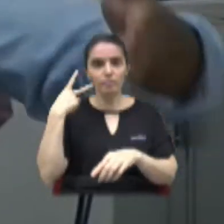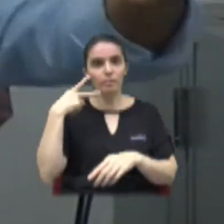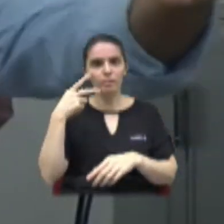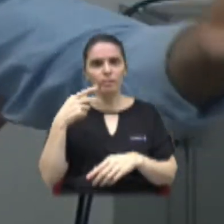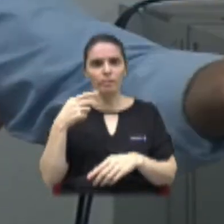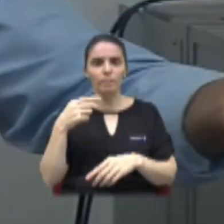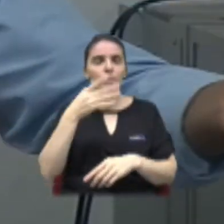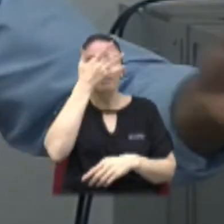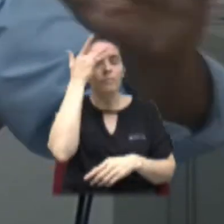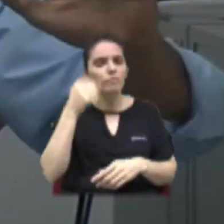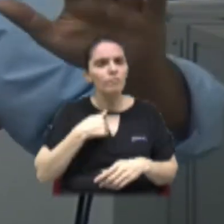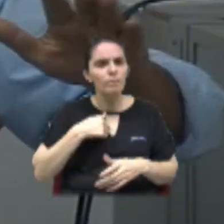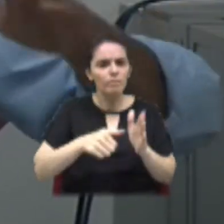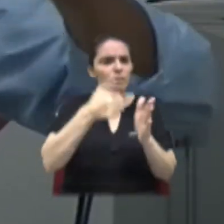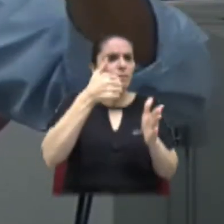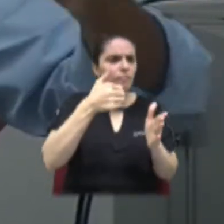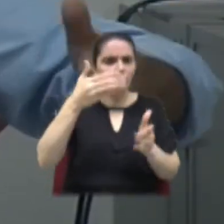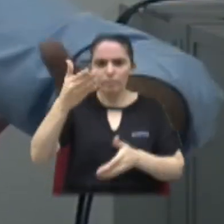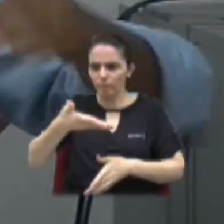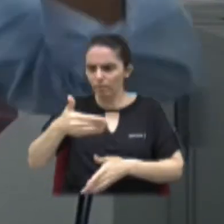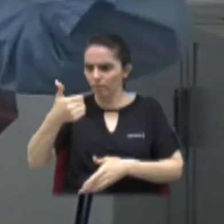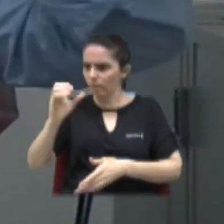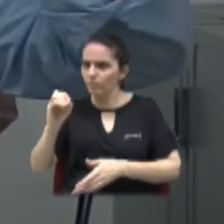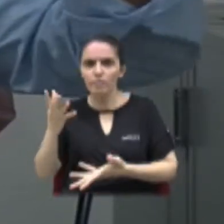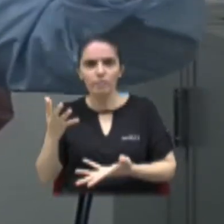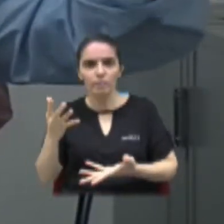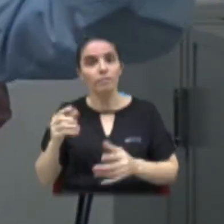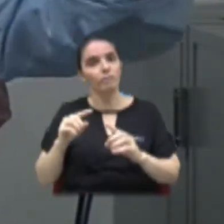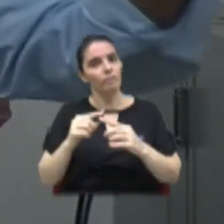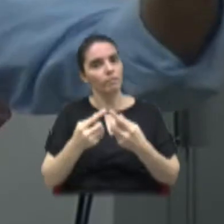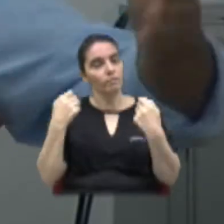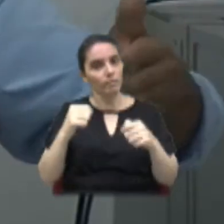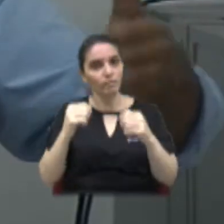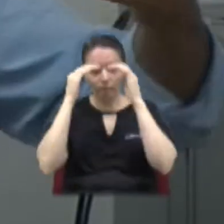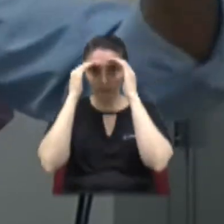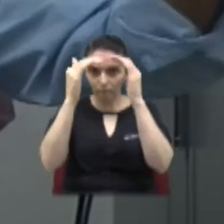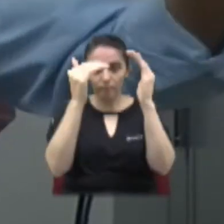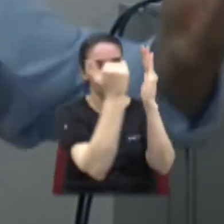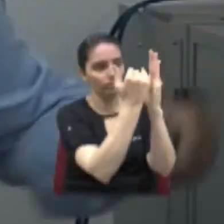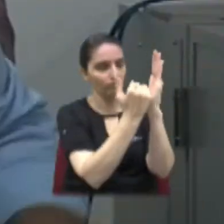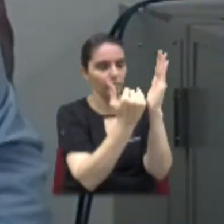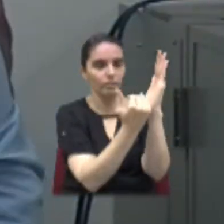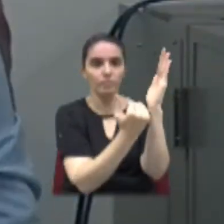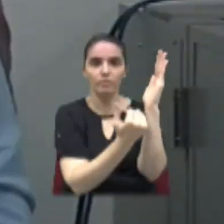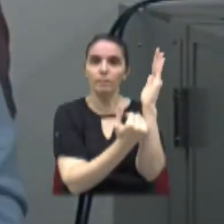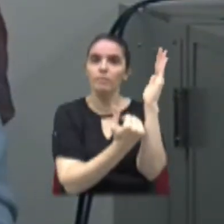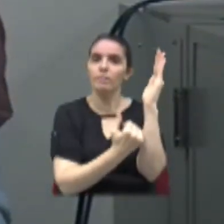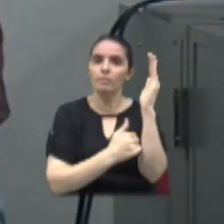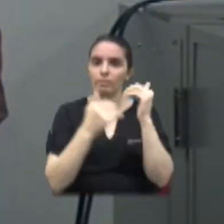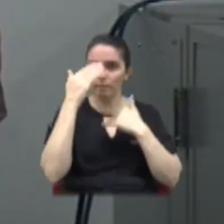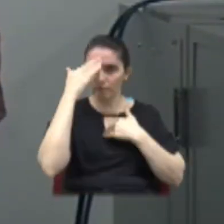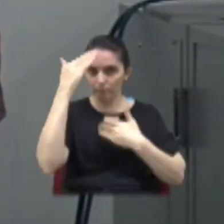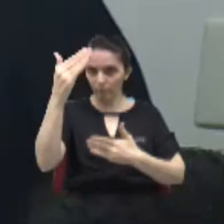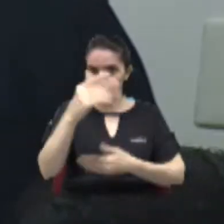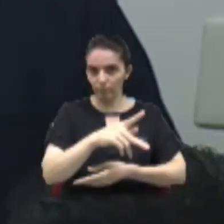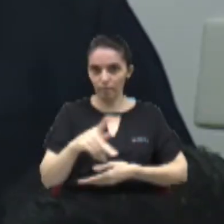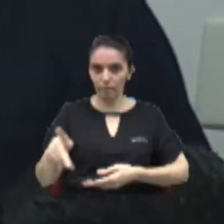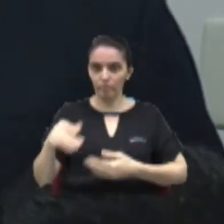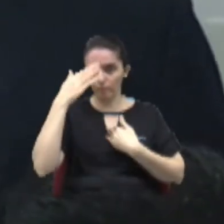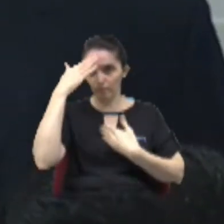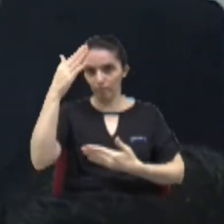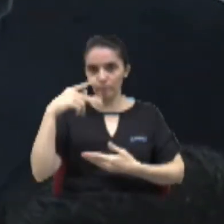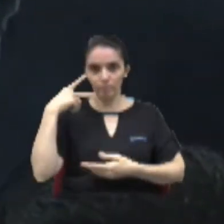aqui em primeiro da lista, amanhã ele já pode ser o sexto, porque entram outras pessoas com maior pontuação.